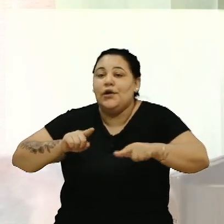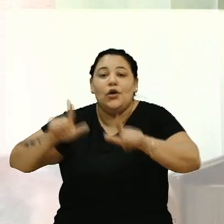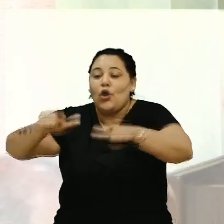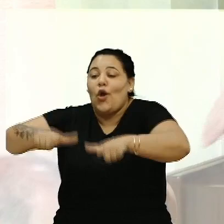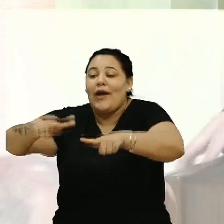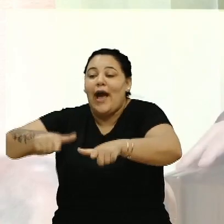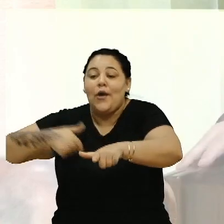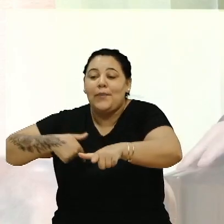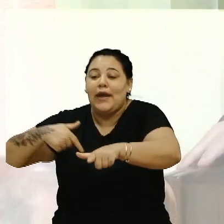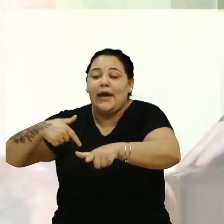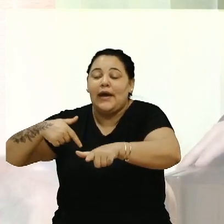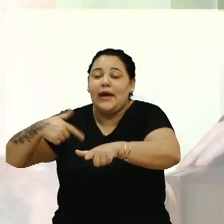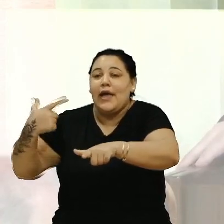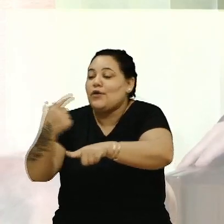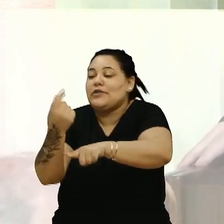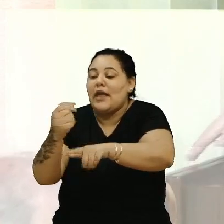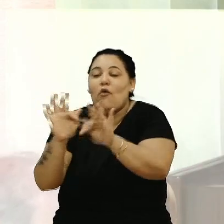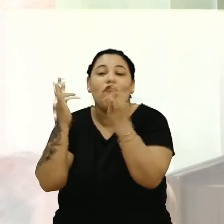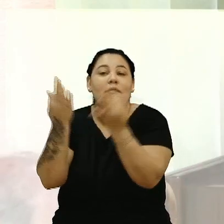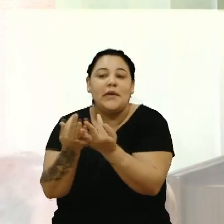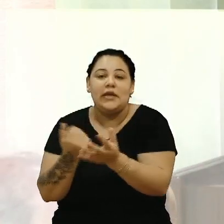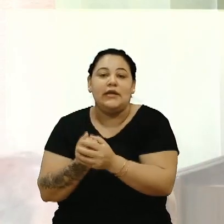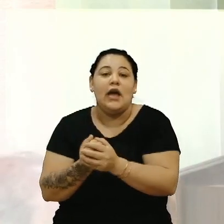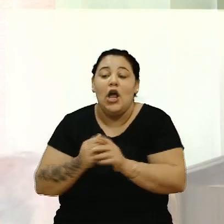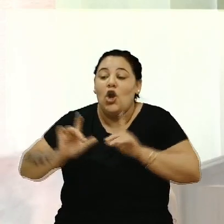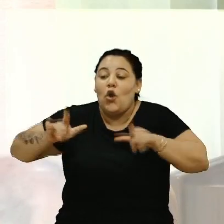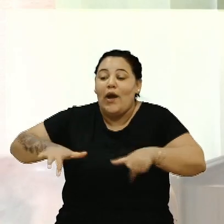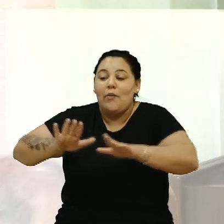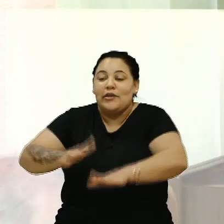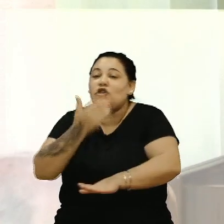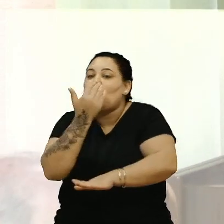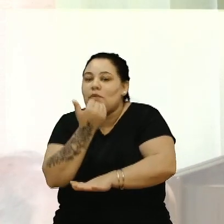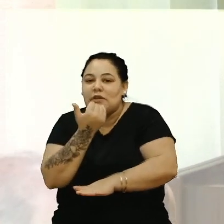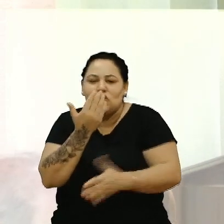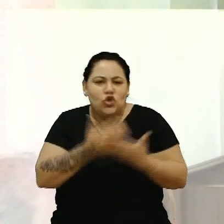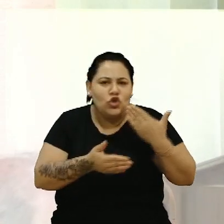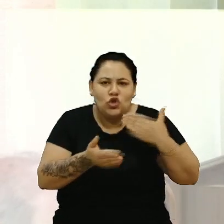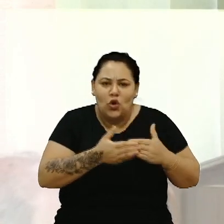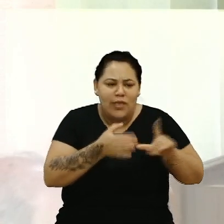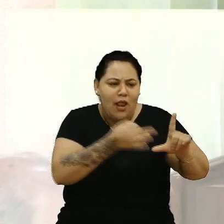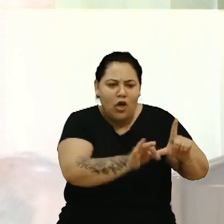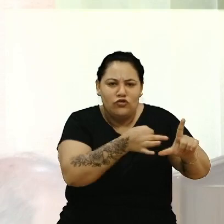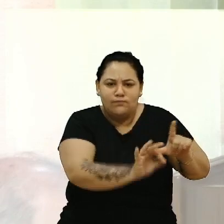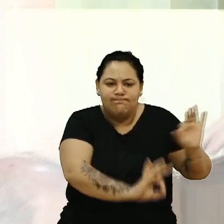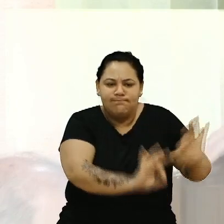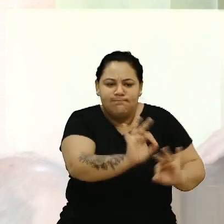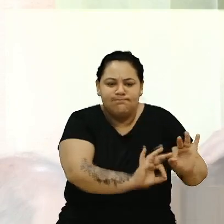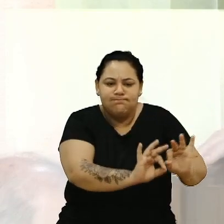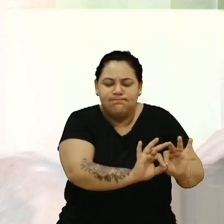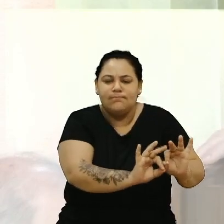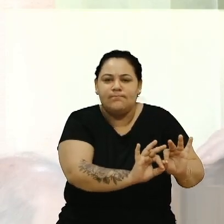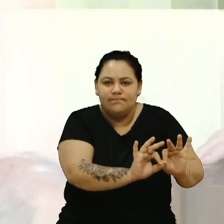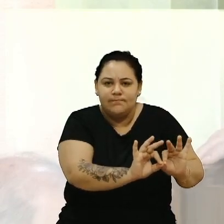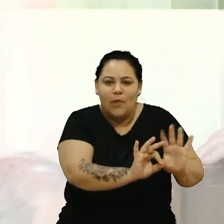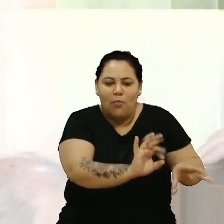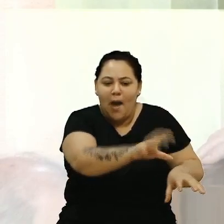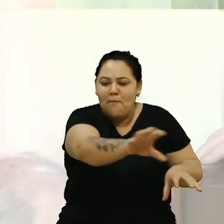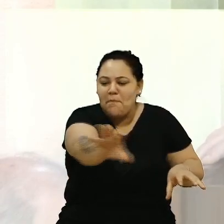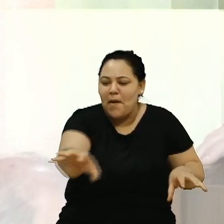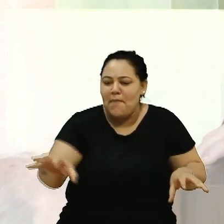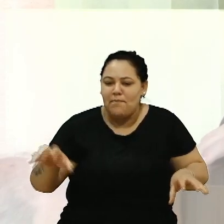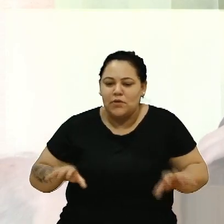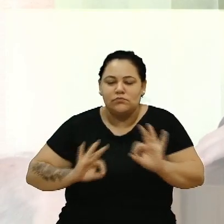onde levar os alimentos, né, e isso tudo, essa logística, essa cadeia foi montada, né, então de